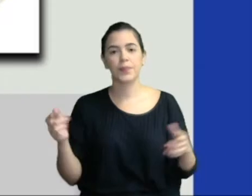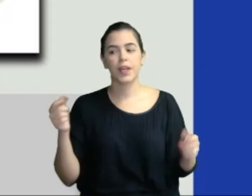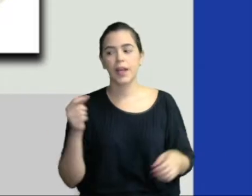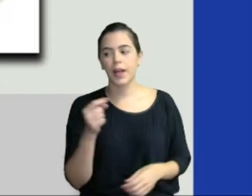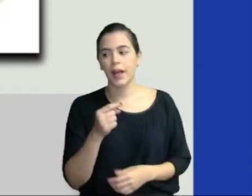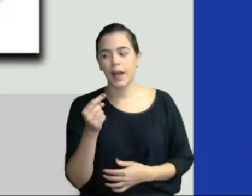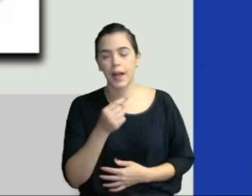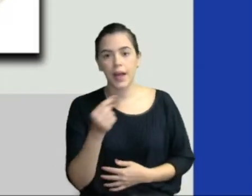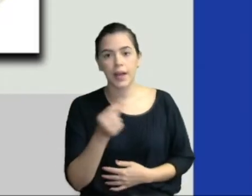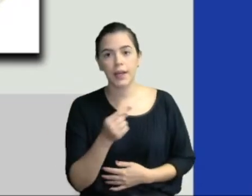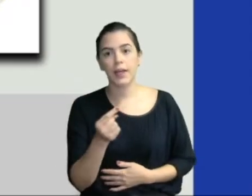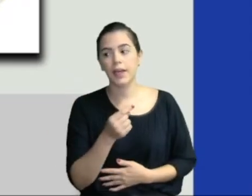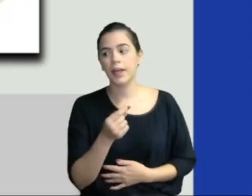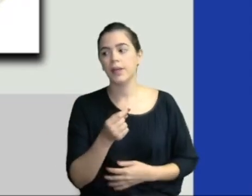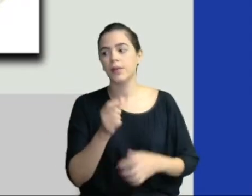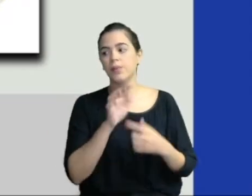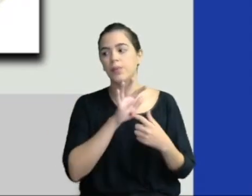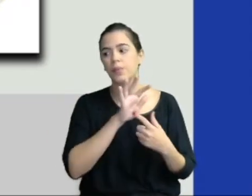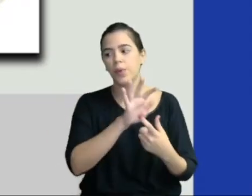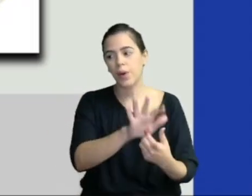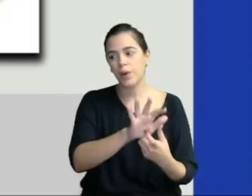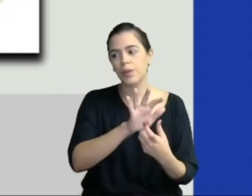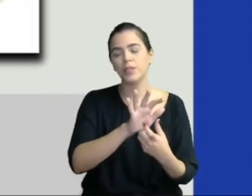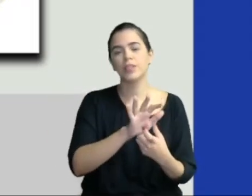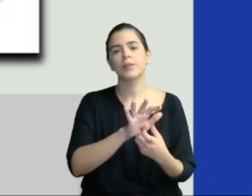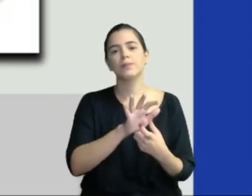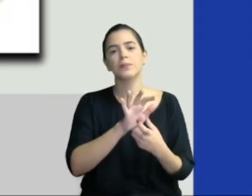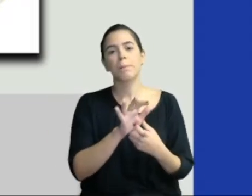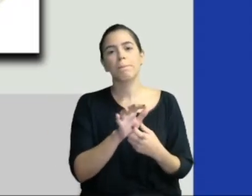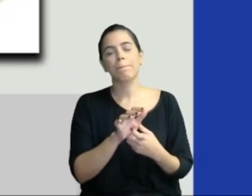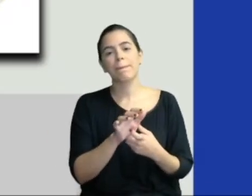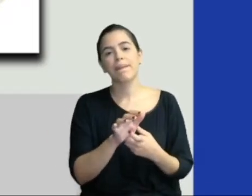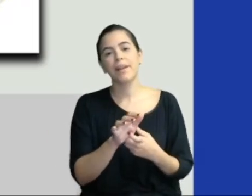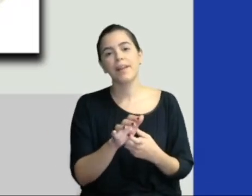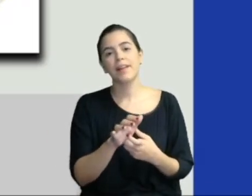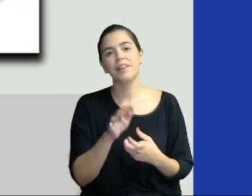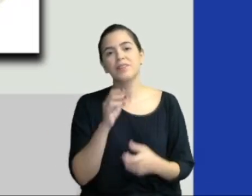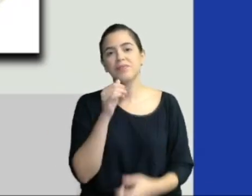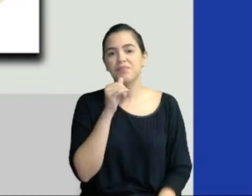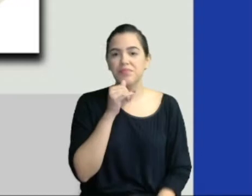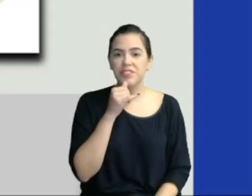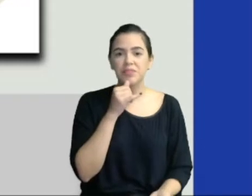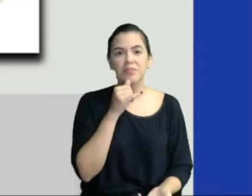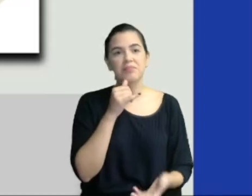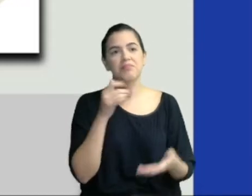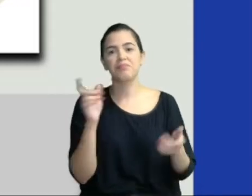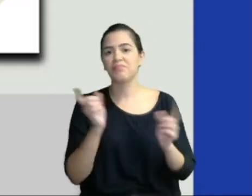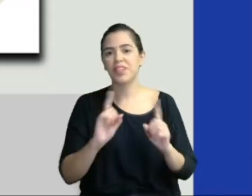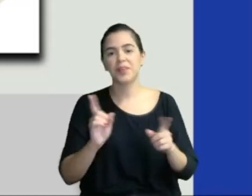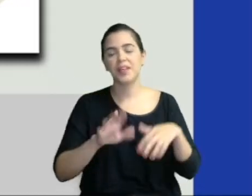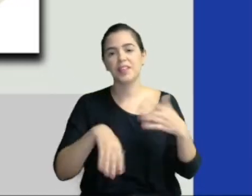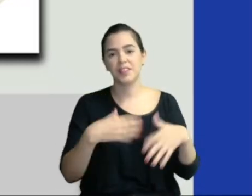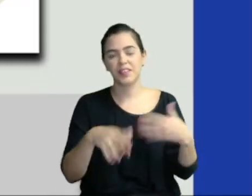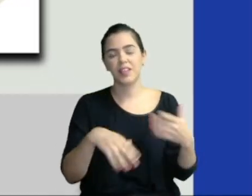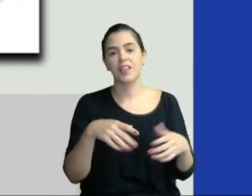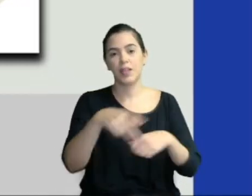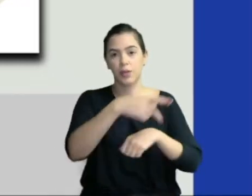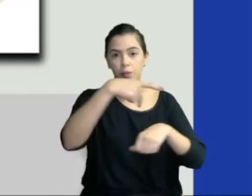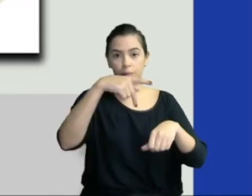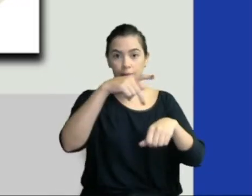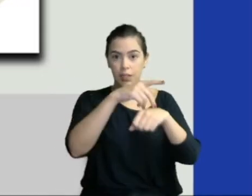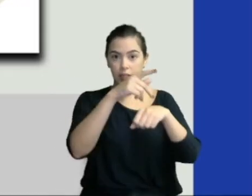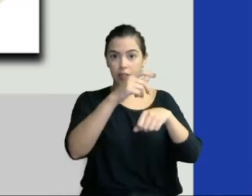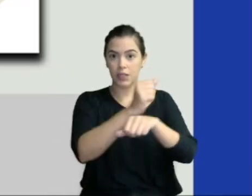malha ferroviária do Brasil, ela infelizmente não é assim muito desenvolvida. A gente tem um país muito